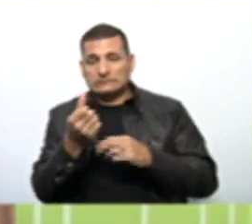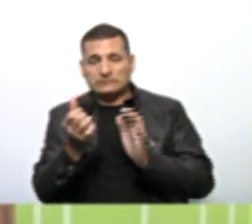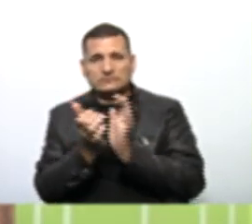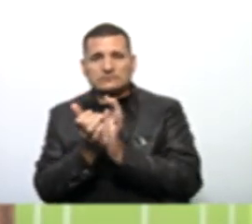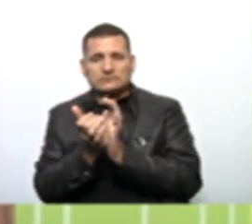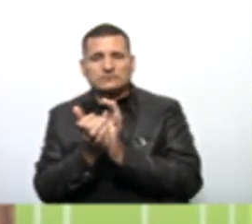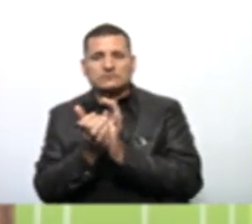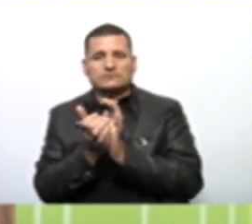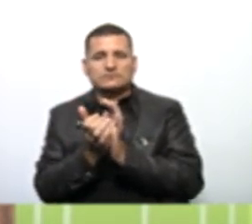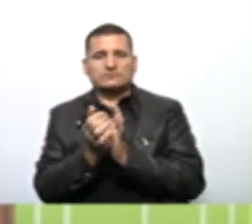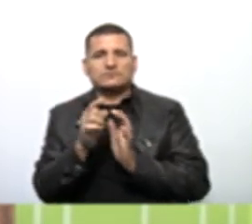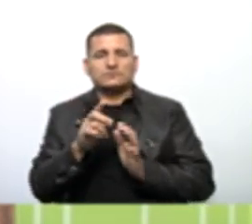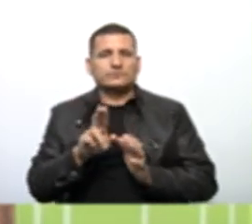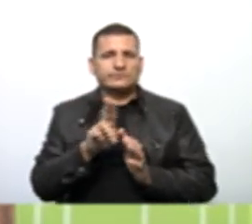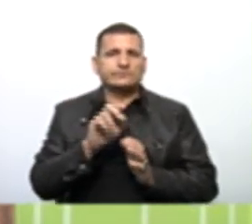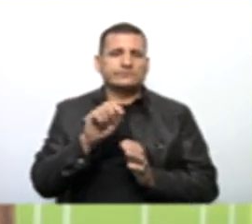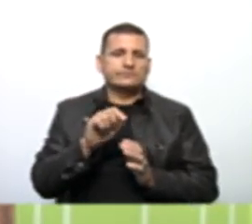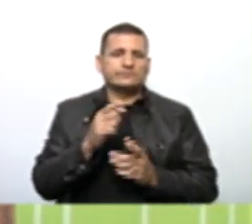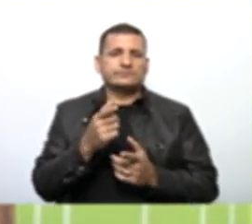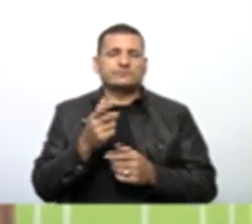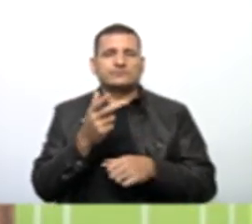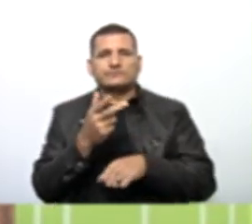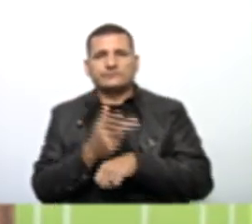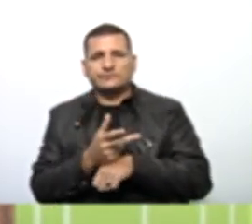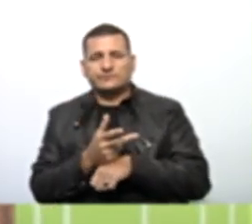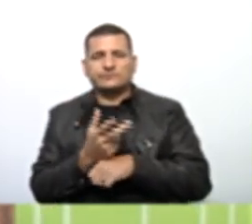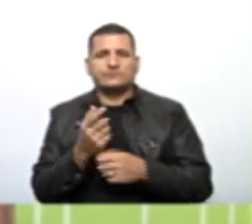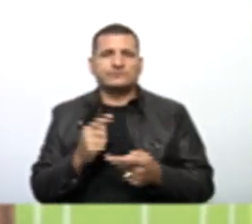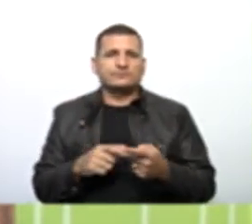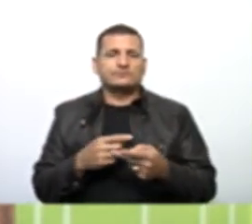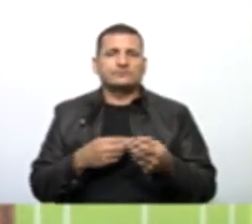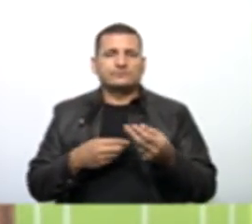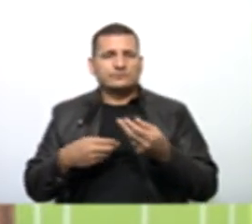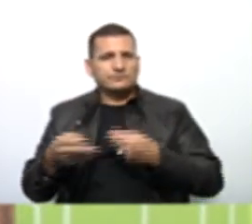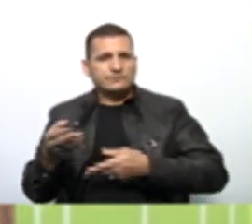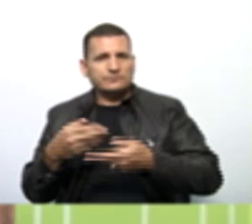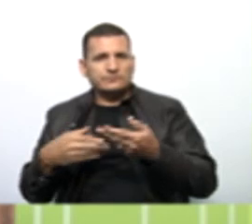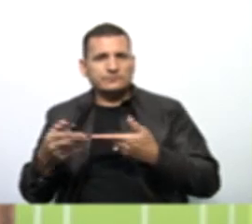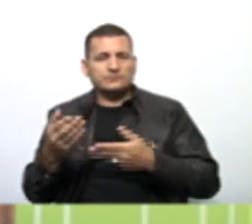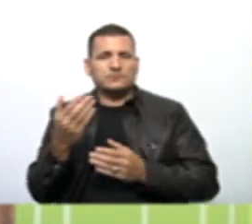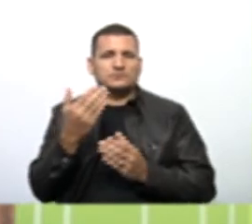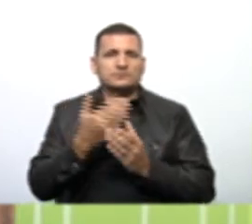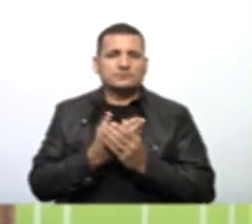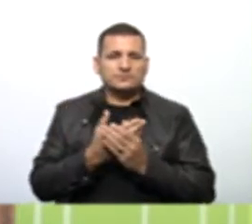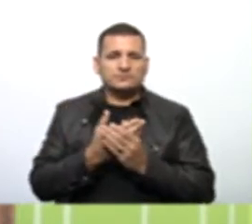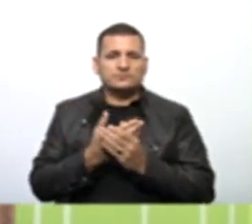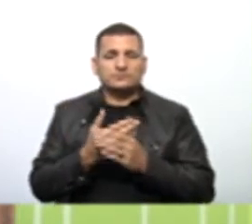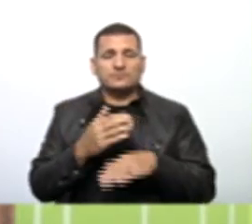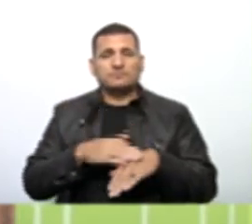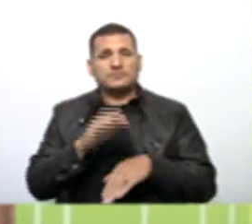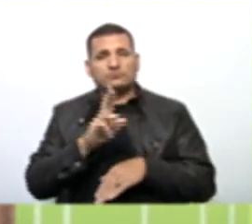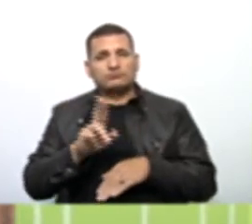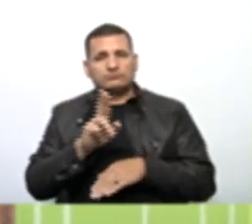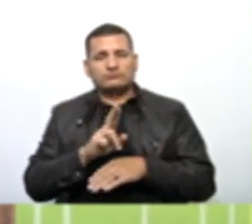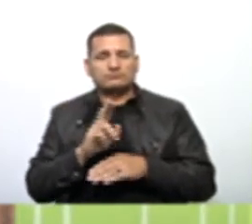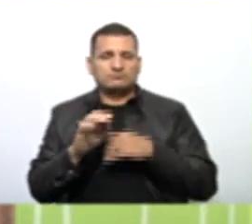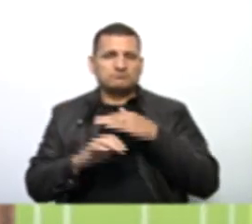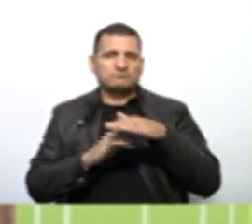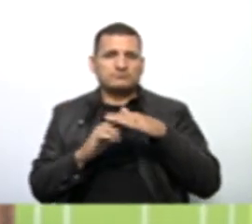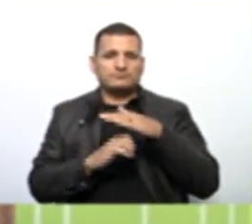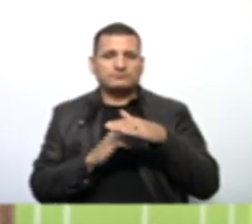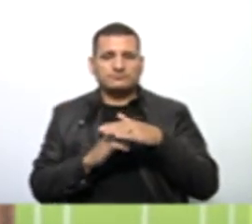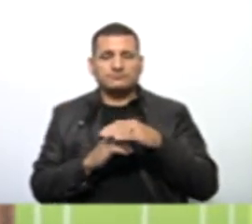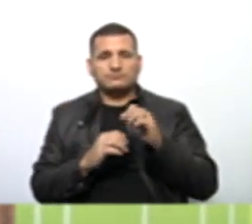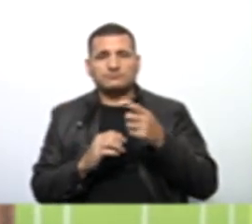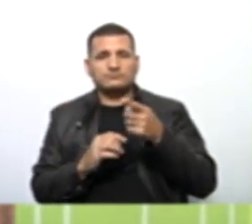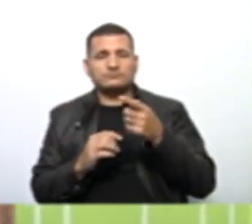a alta demanda de vídeos internos e compartilhamento de arquivos que realmente é mais utilizado empresa a não ser que a eu